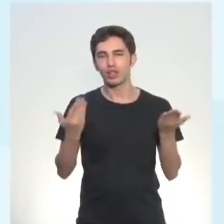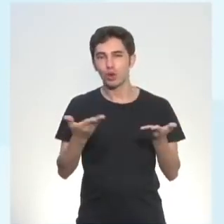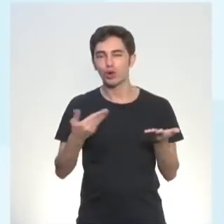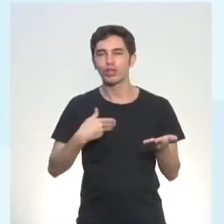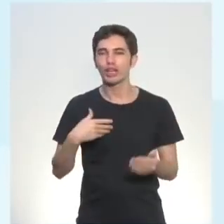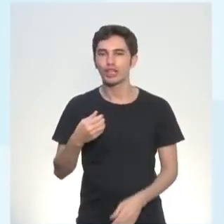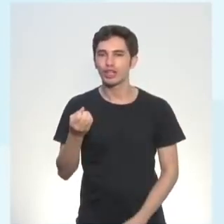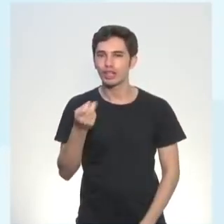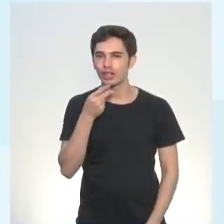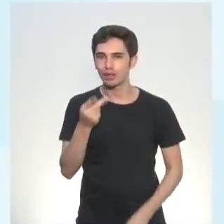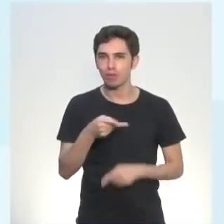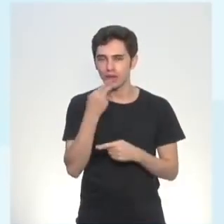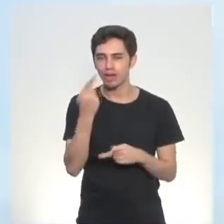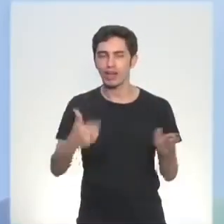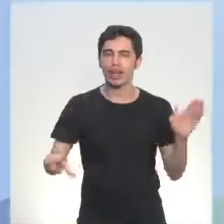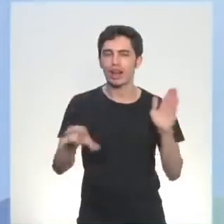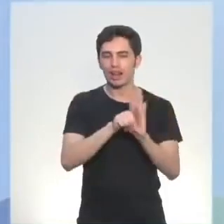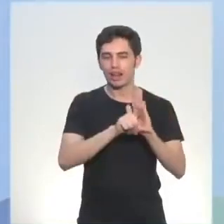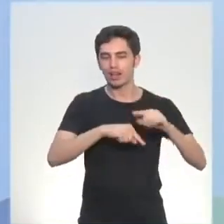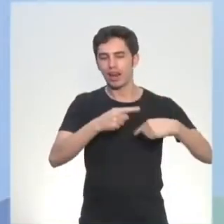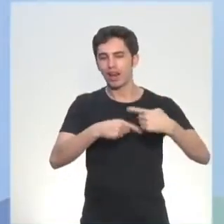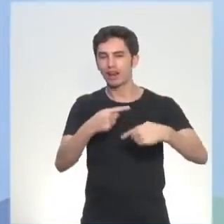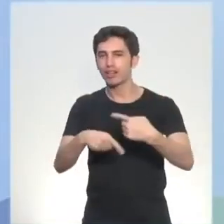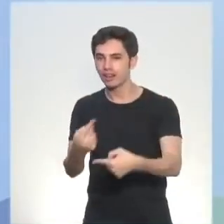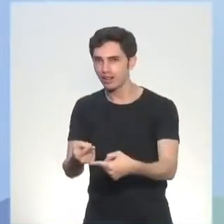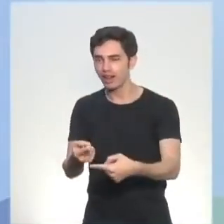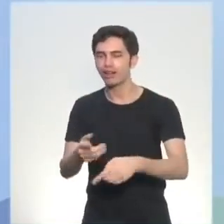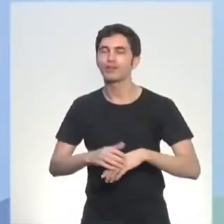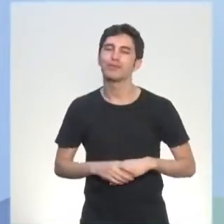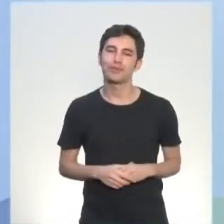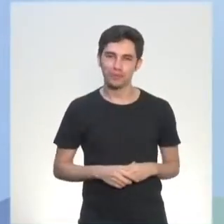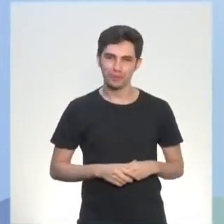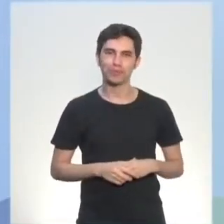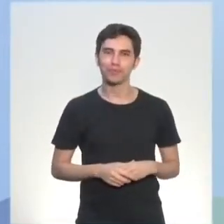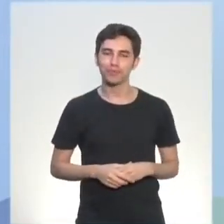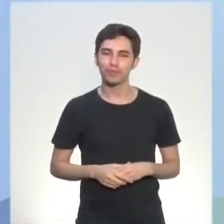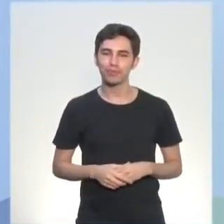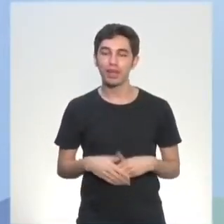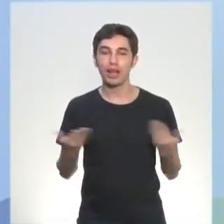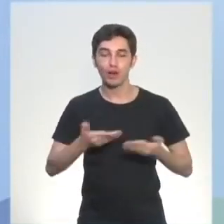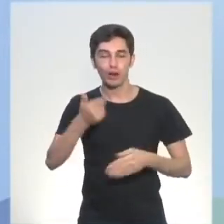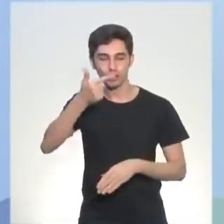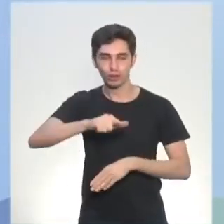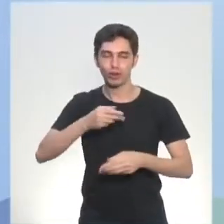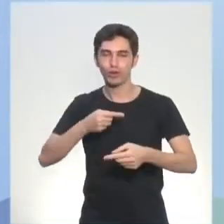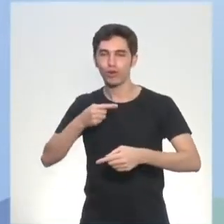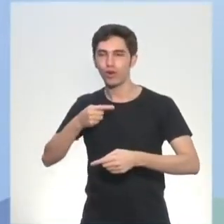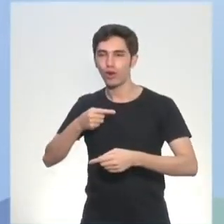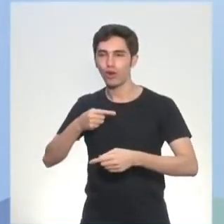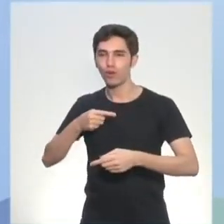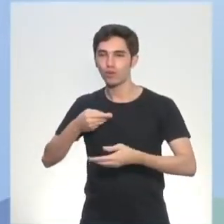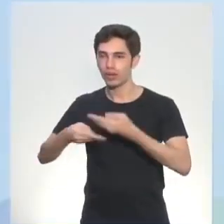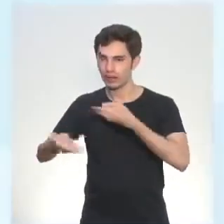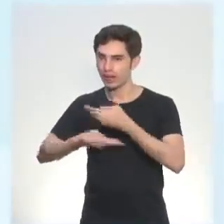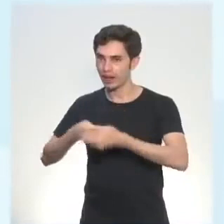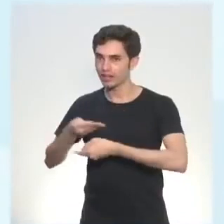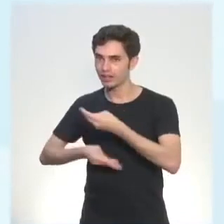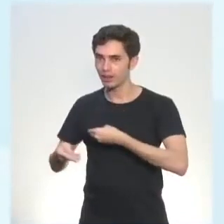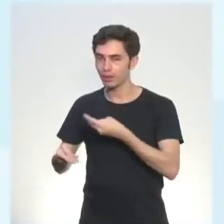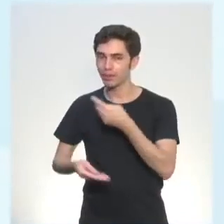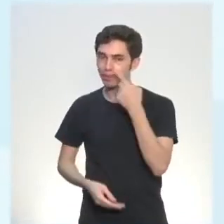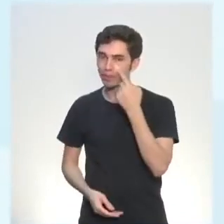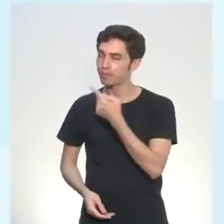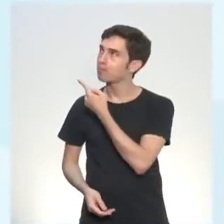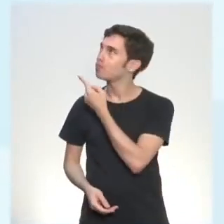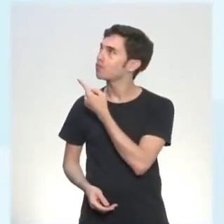de leis da hereditariedade, ok? E aí, gente, olha só, mais uma interaçãozinha aí para vocês. Então, olha só, por que será